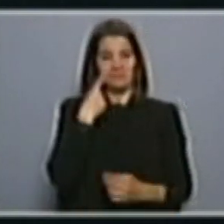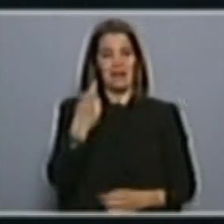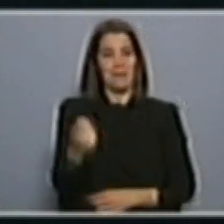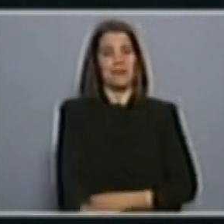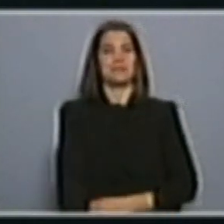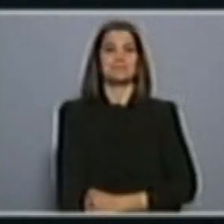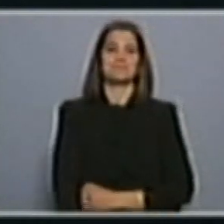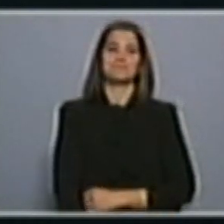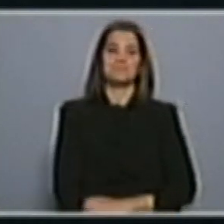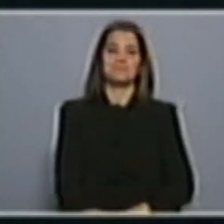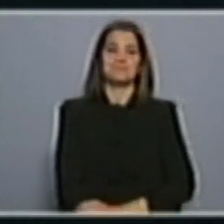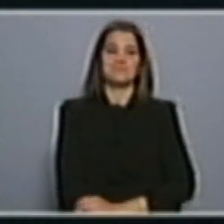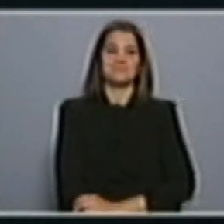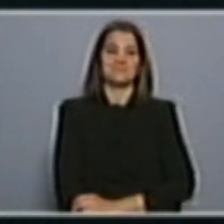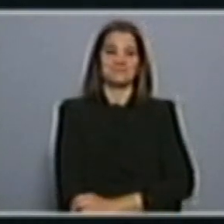ficar.